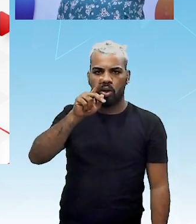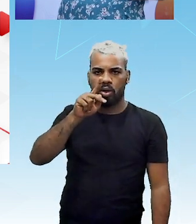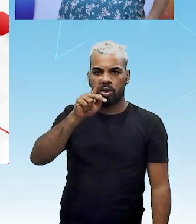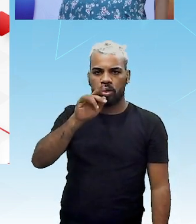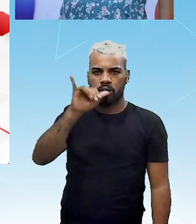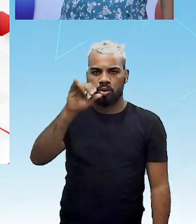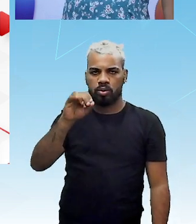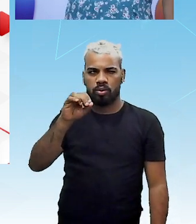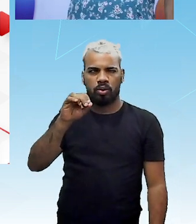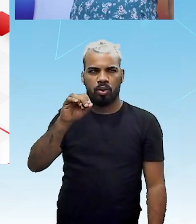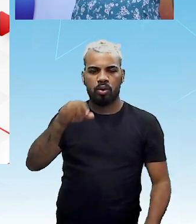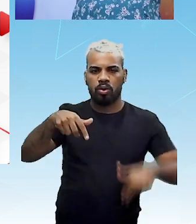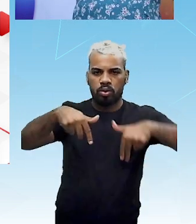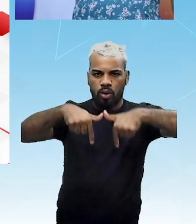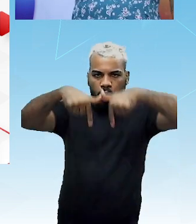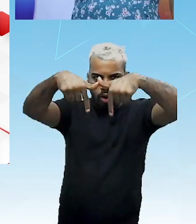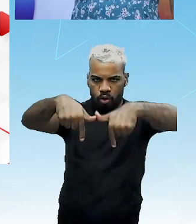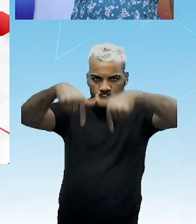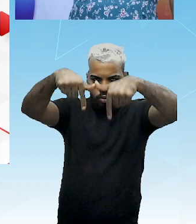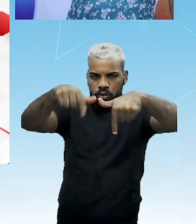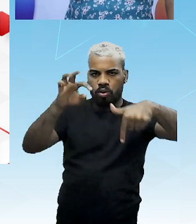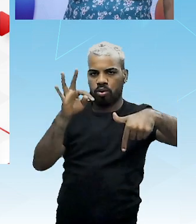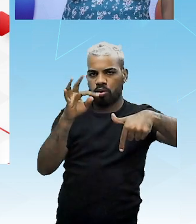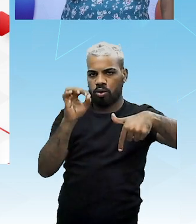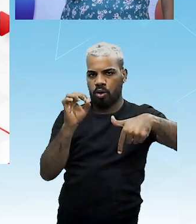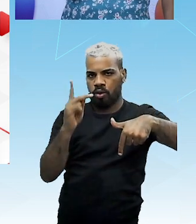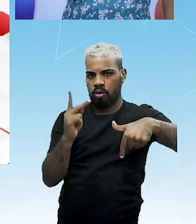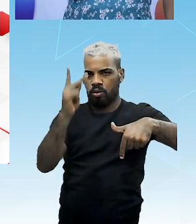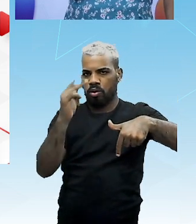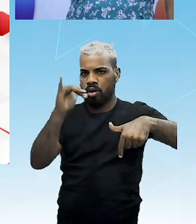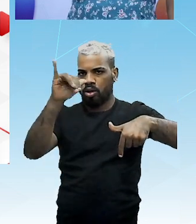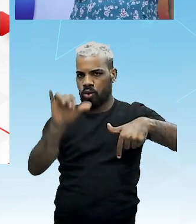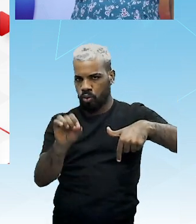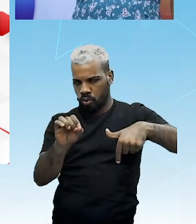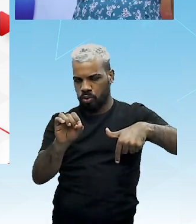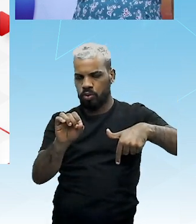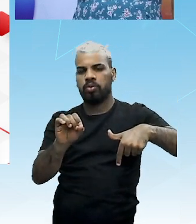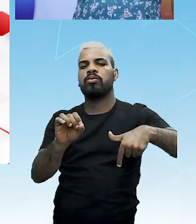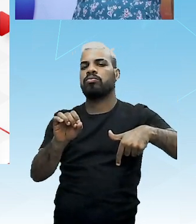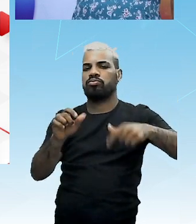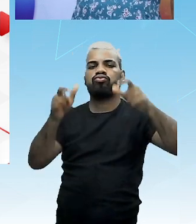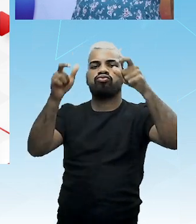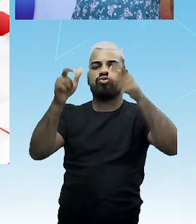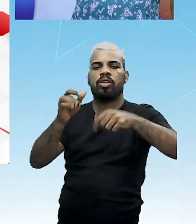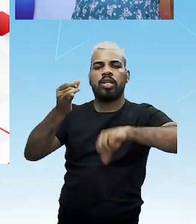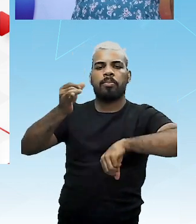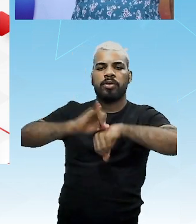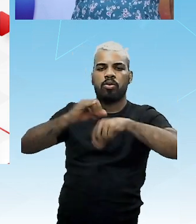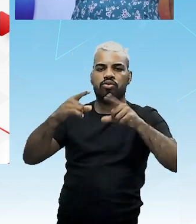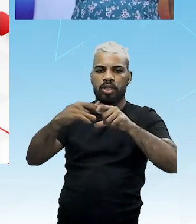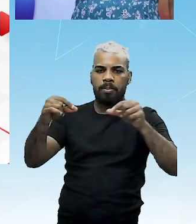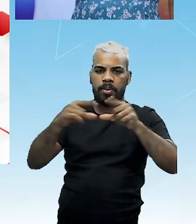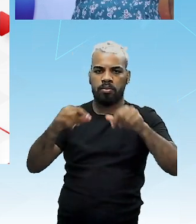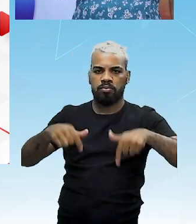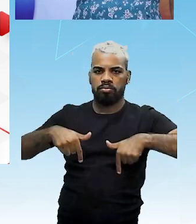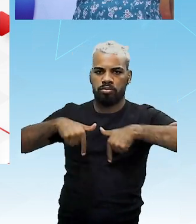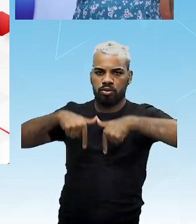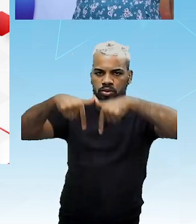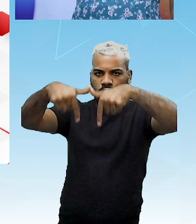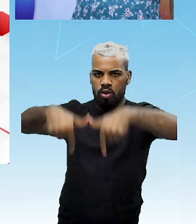título central em letras garrafais, já atraiu a atenção do leitor. Então, o título